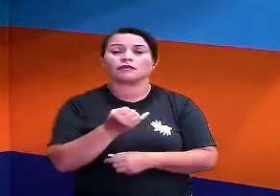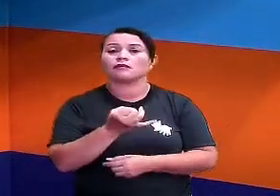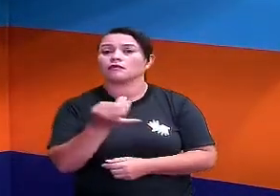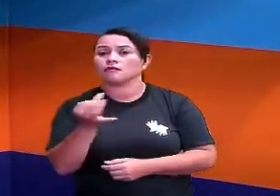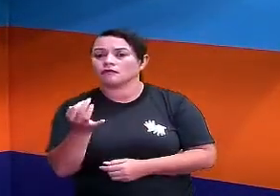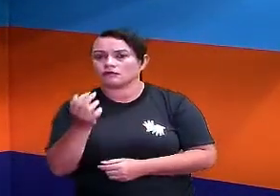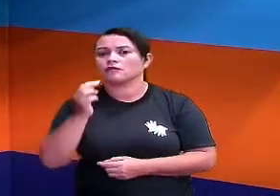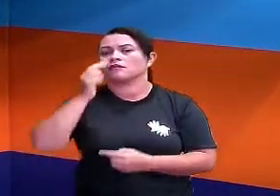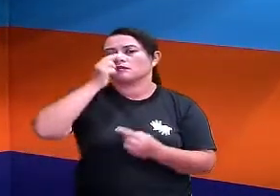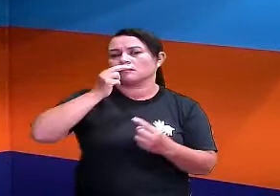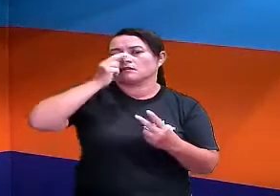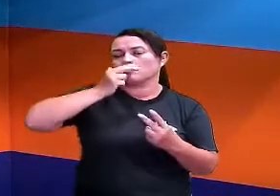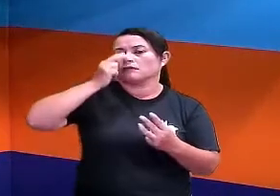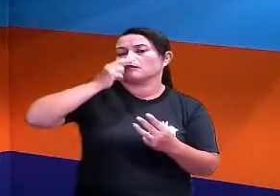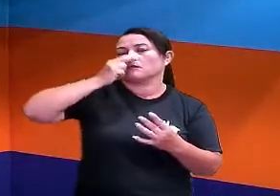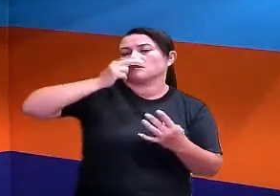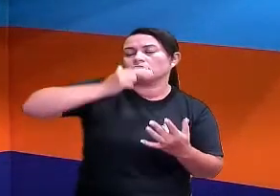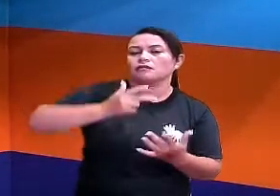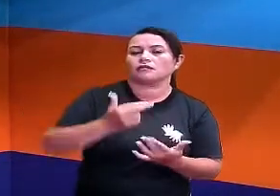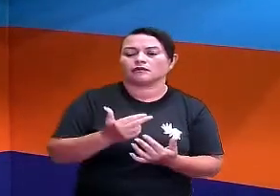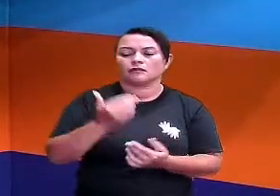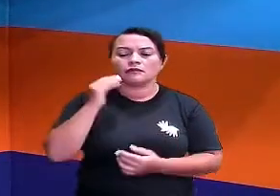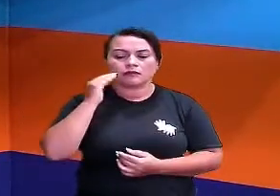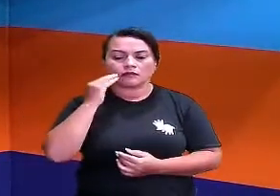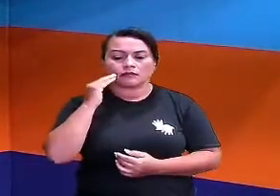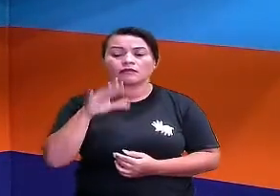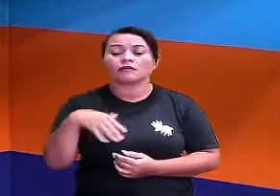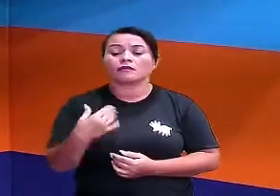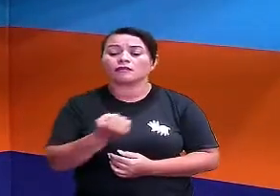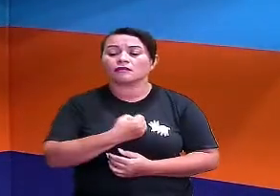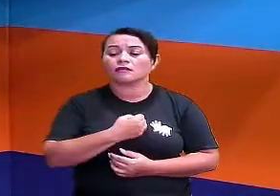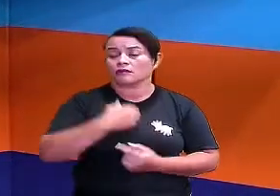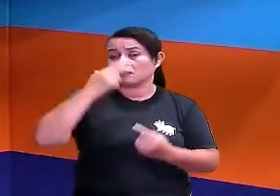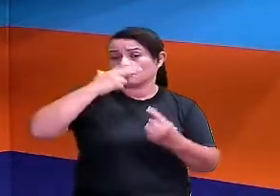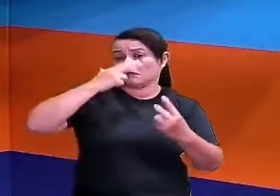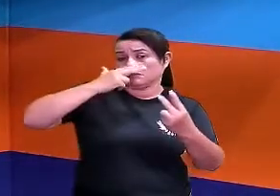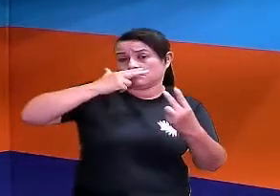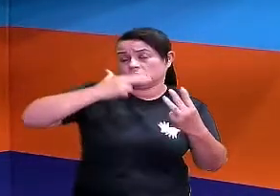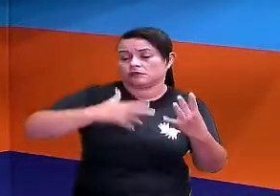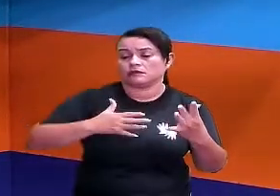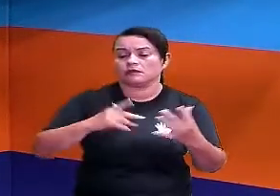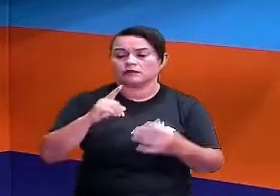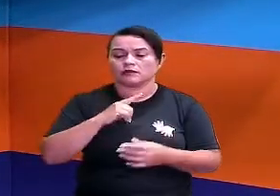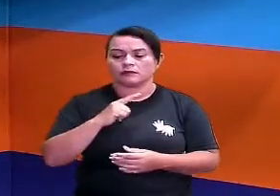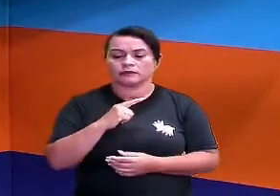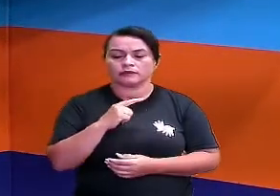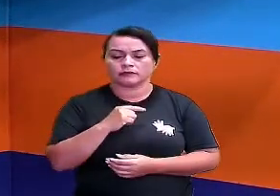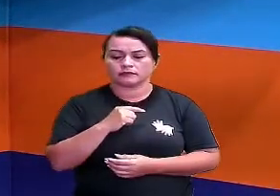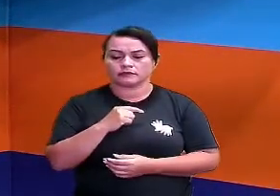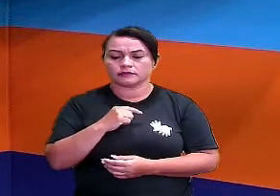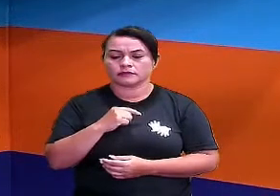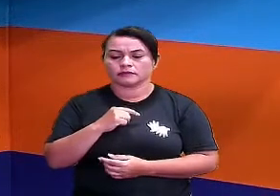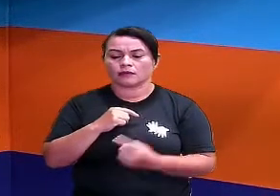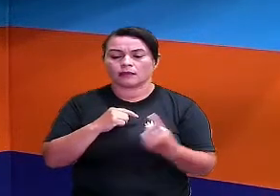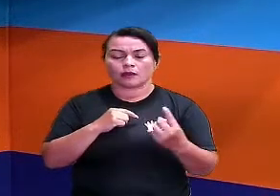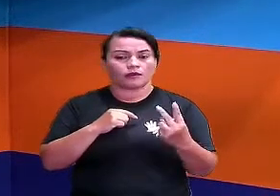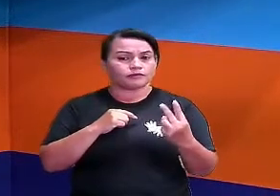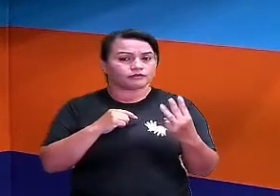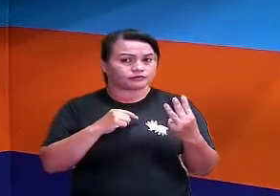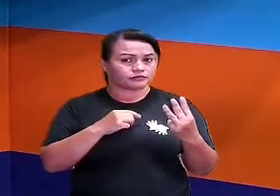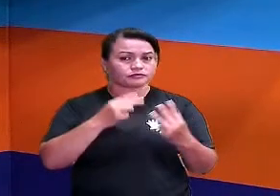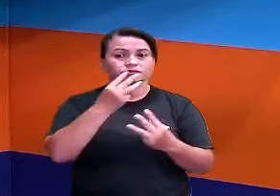repete mais, tá? Então, qual é o valor que se repete mais? Vejam que eu teve aqui, ó, 3 repetições